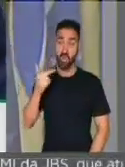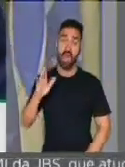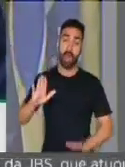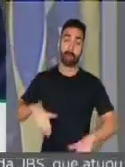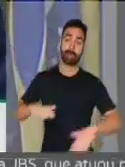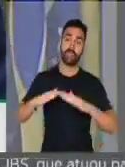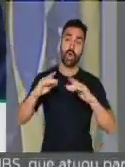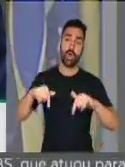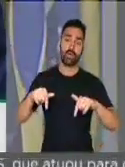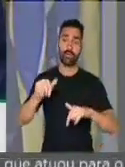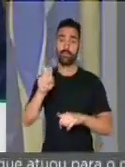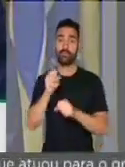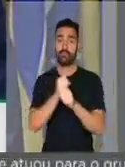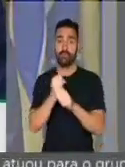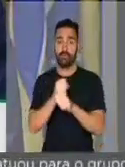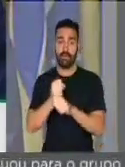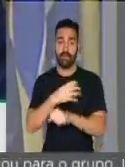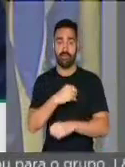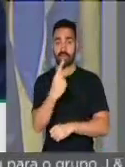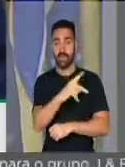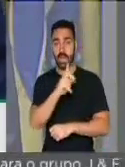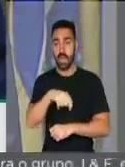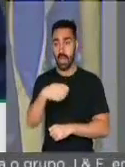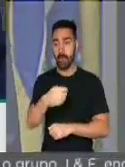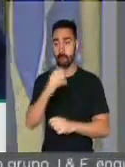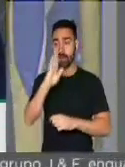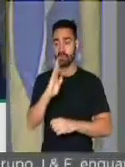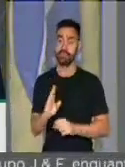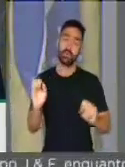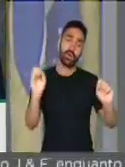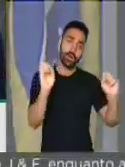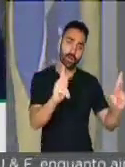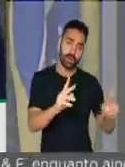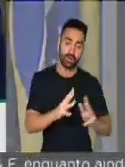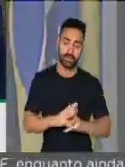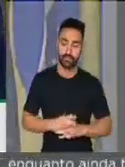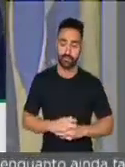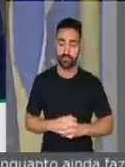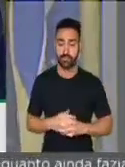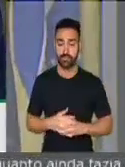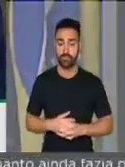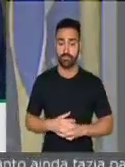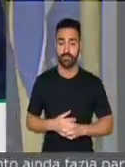Brasil e que tem filhos brasileiros. Mas